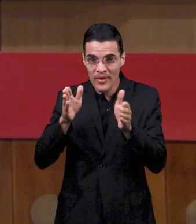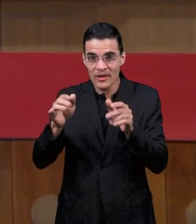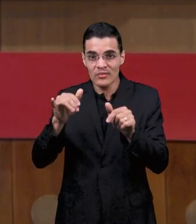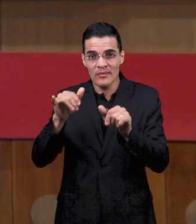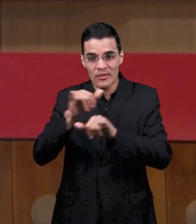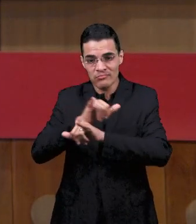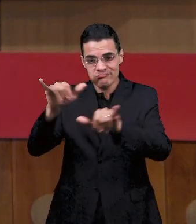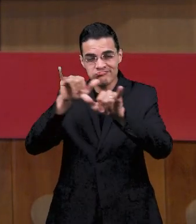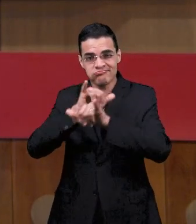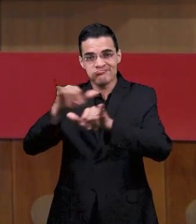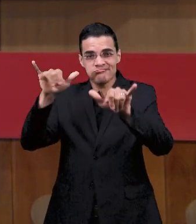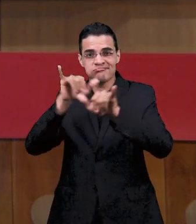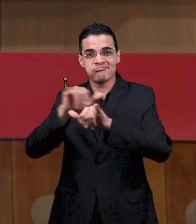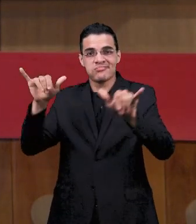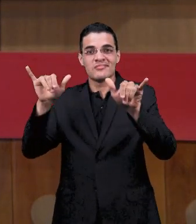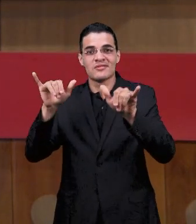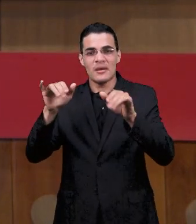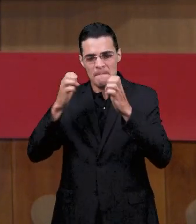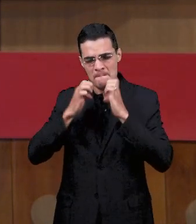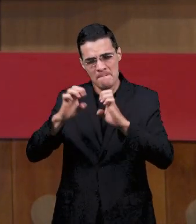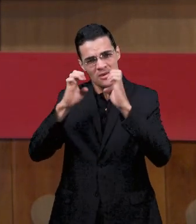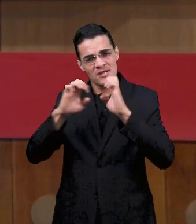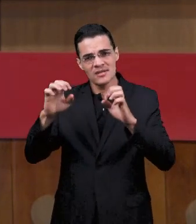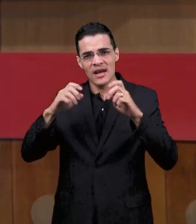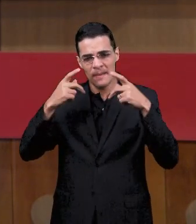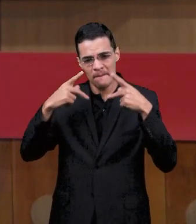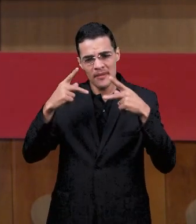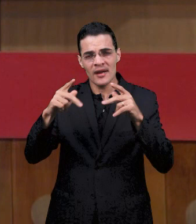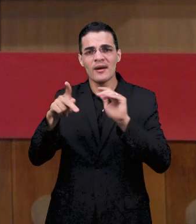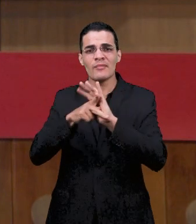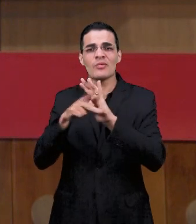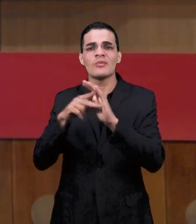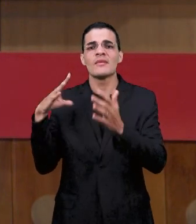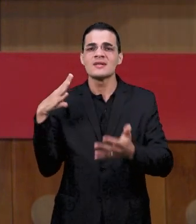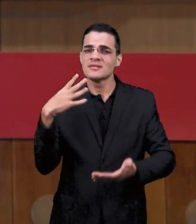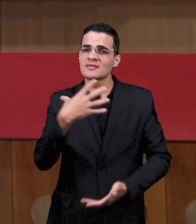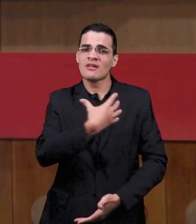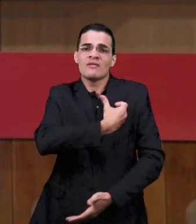de Deus. As irmãs querem ver?